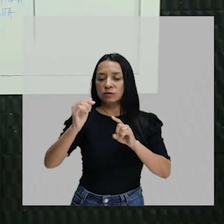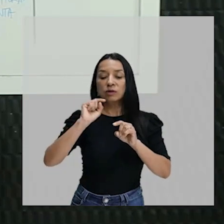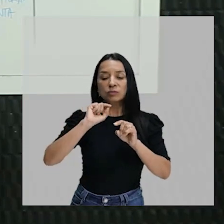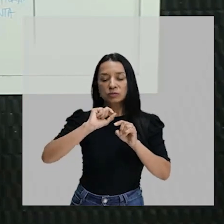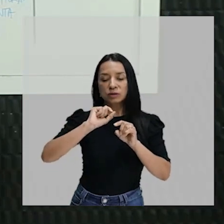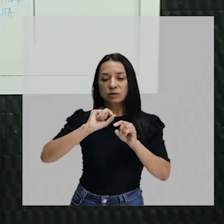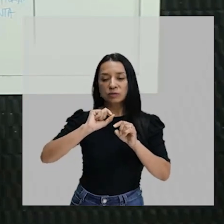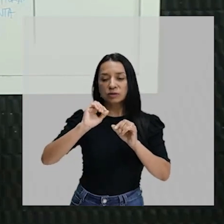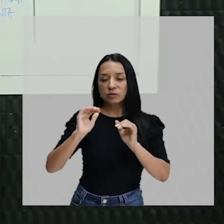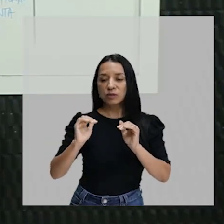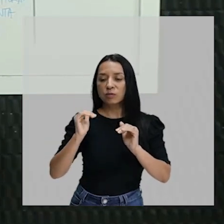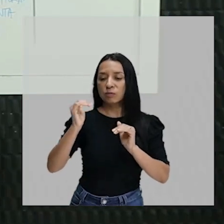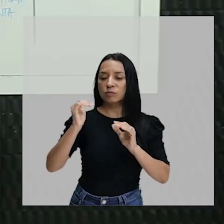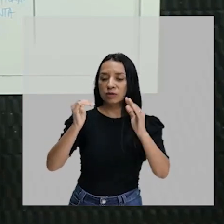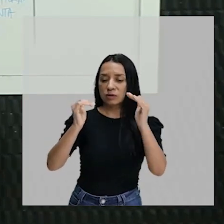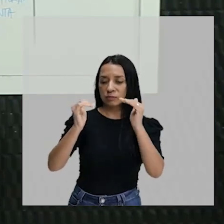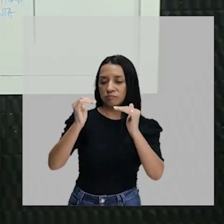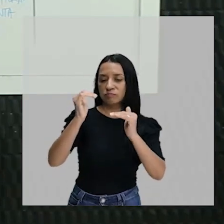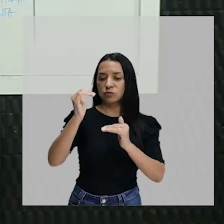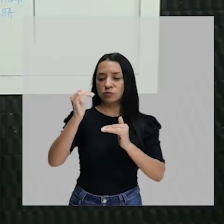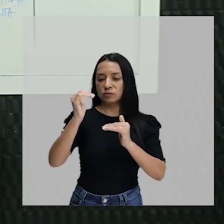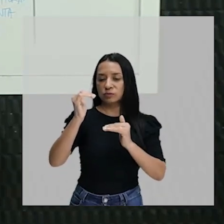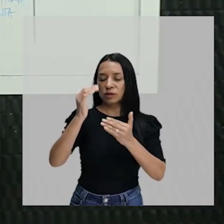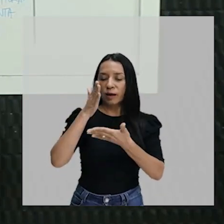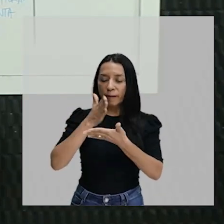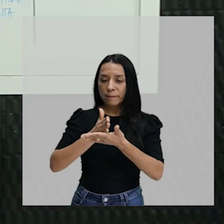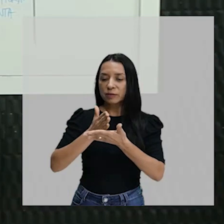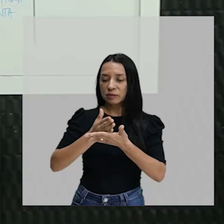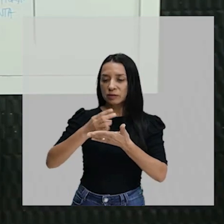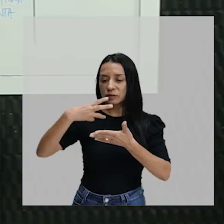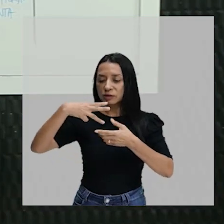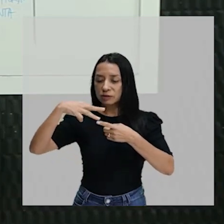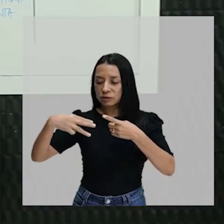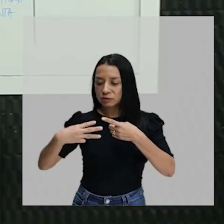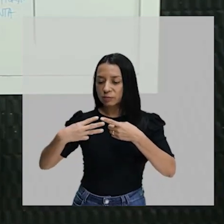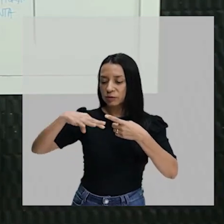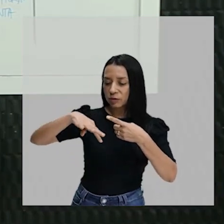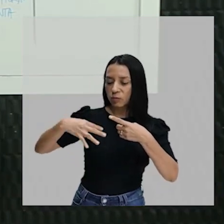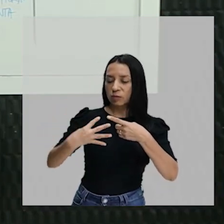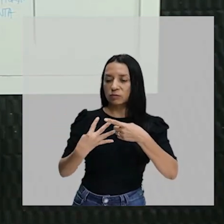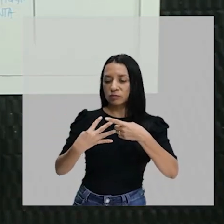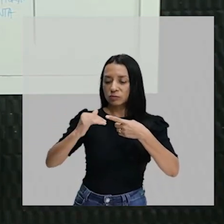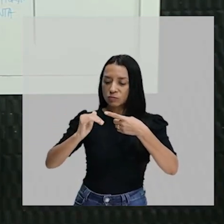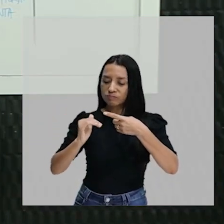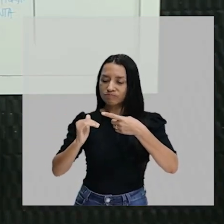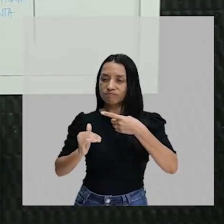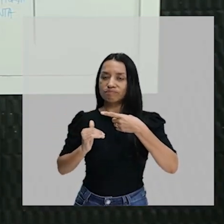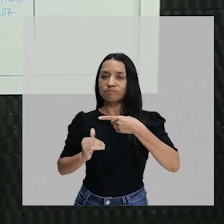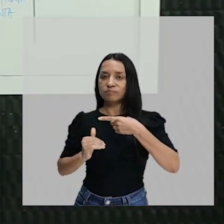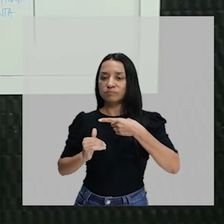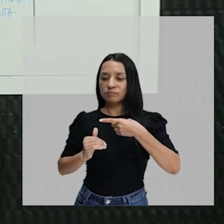disso é que a outra reduzida a metade até Essa parte a quarta parte a se sucessivamente